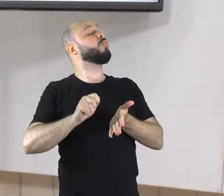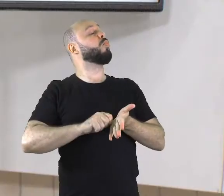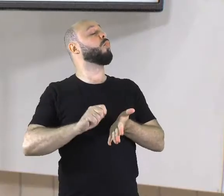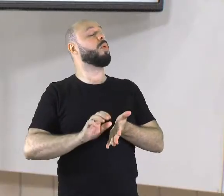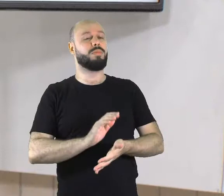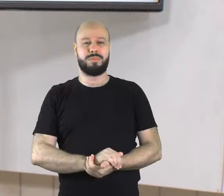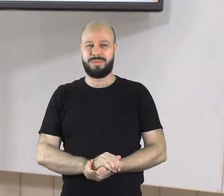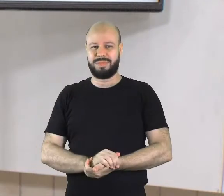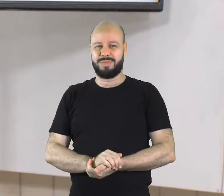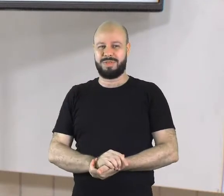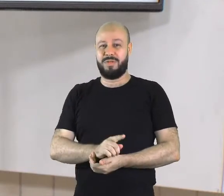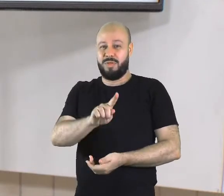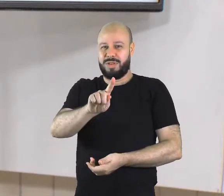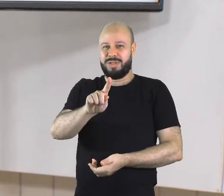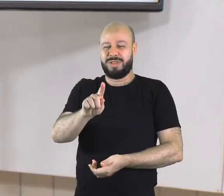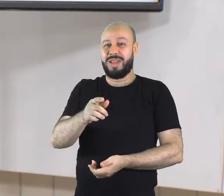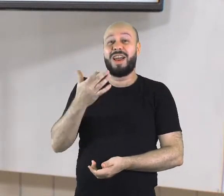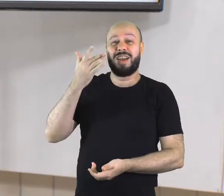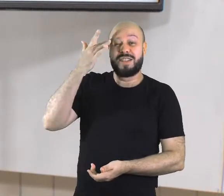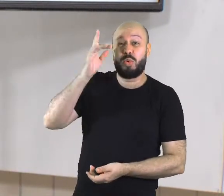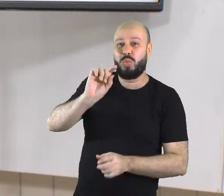acharam dessa charge?